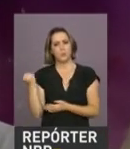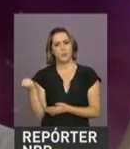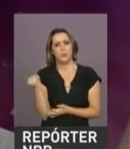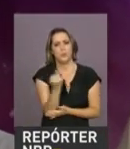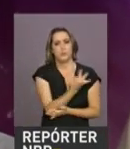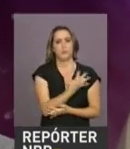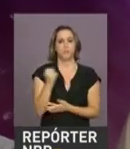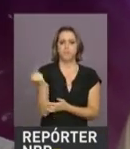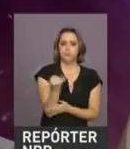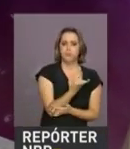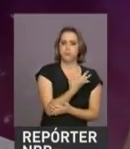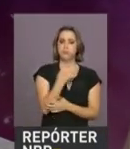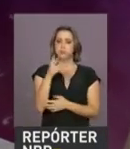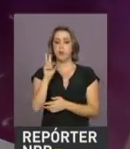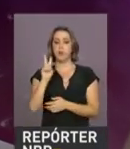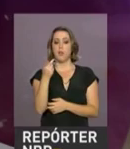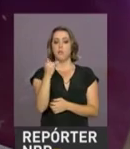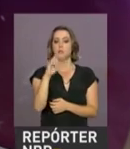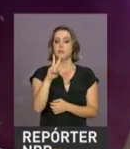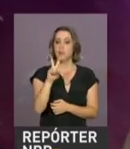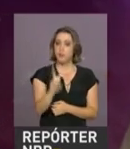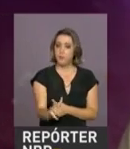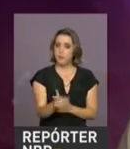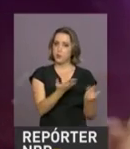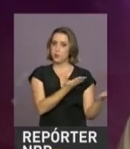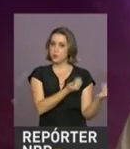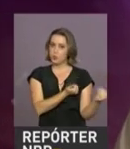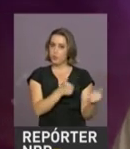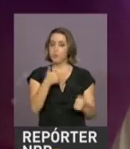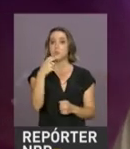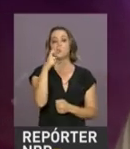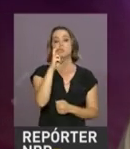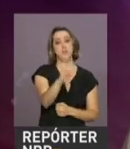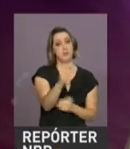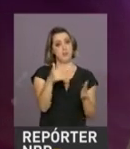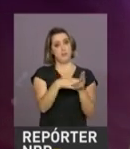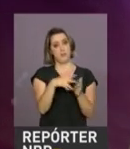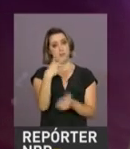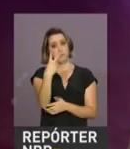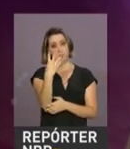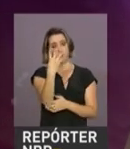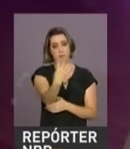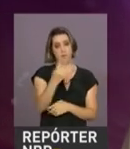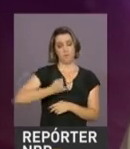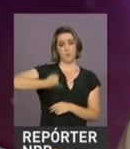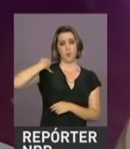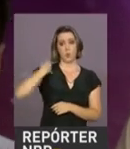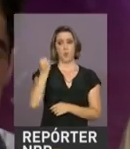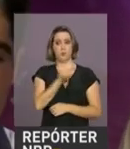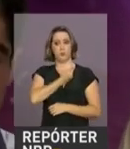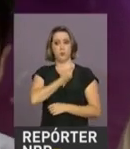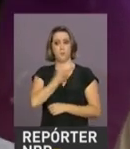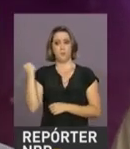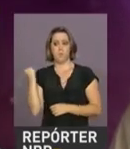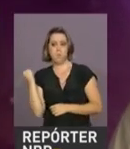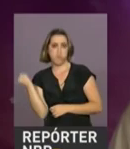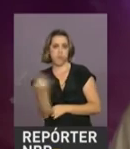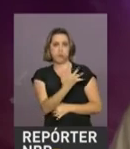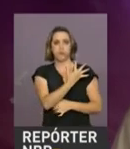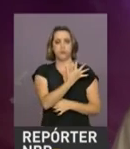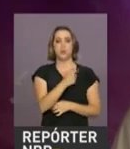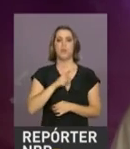infecção do HIV por jovens, especialmente de 15 a 24 anos. Temos um número crescente de